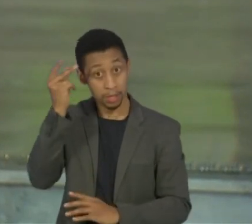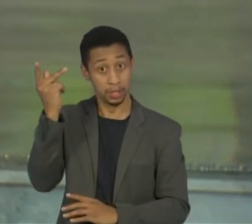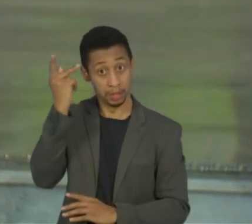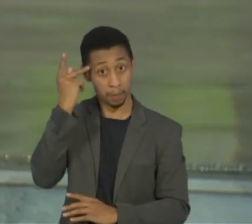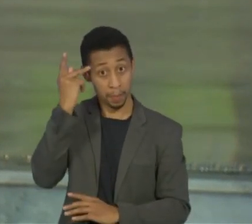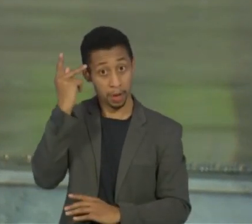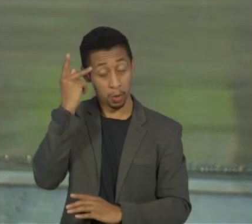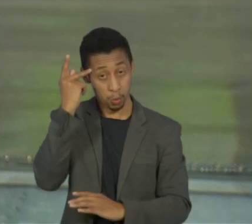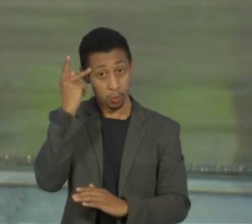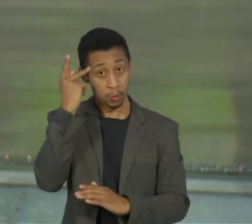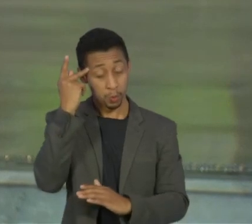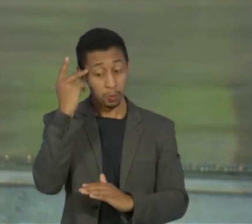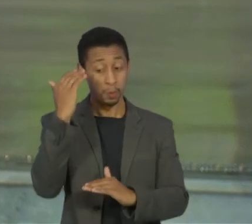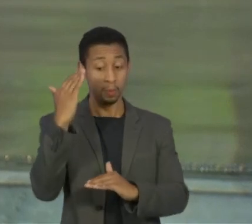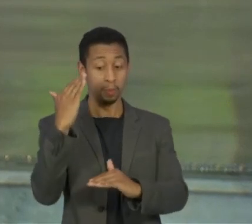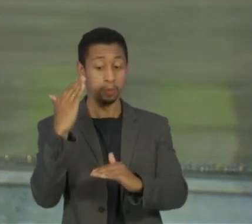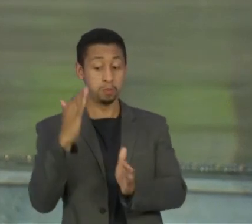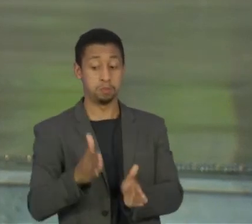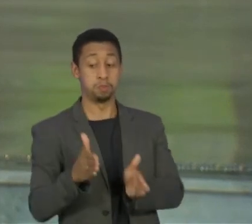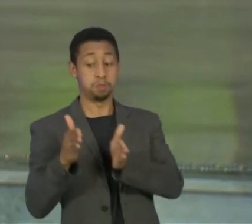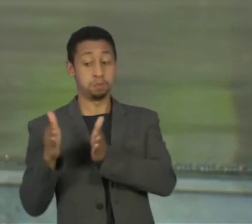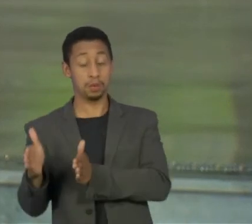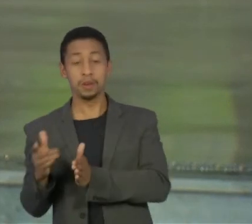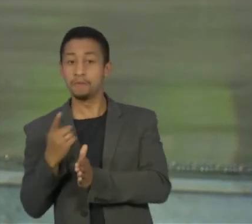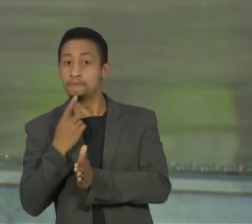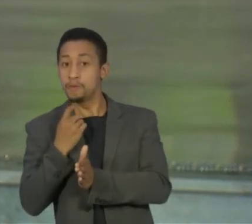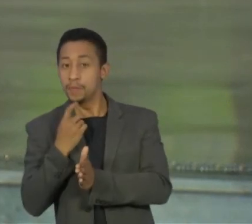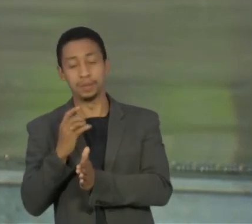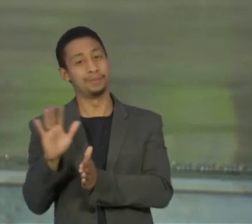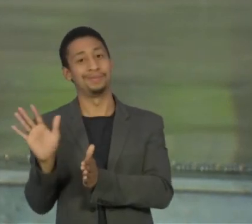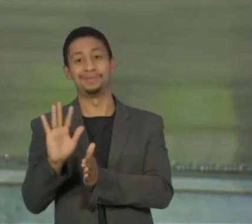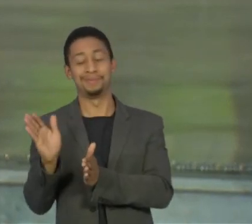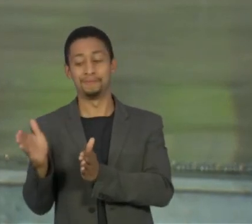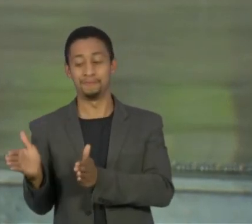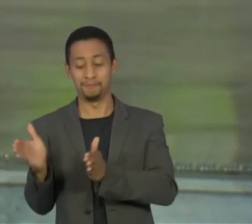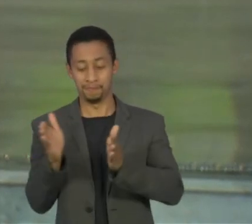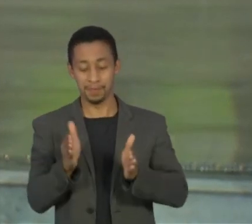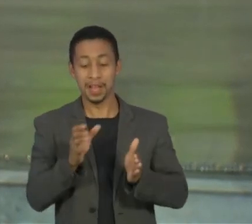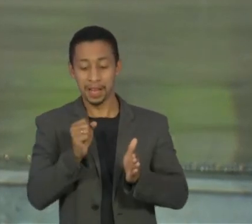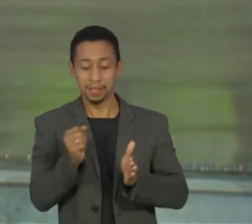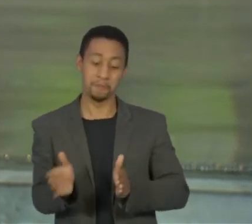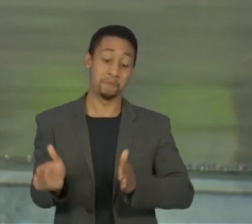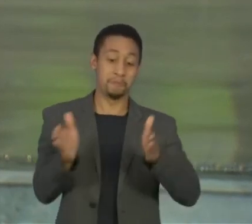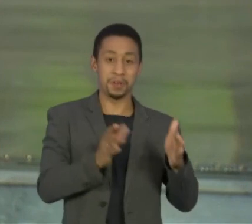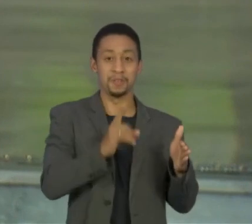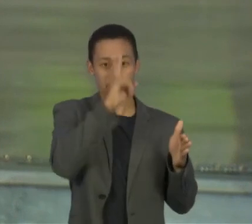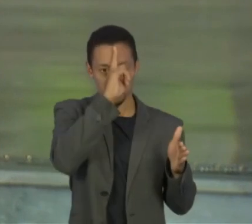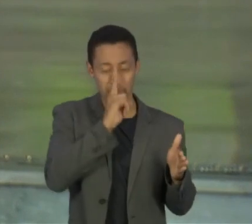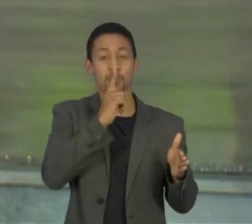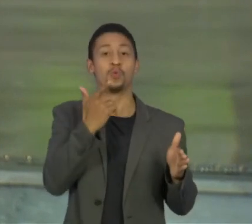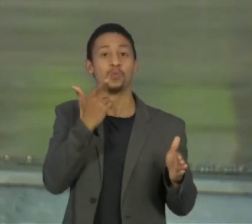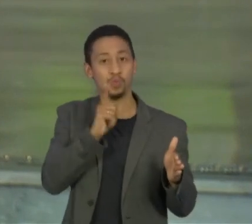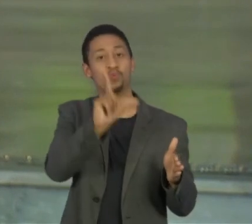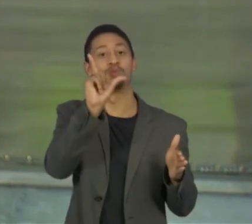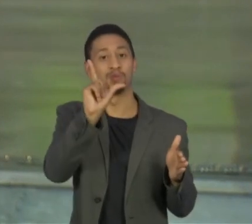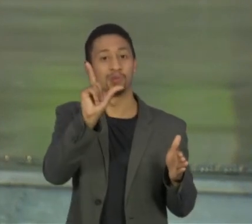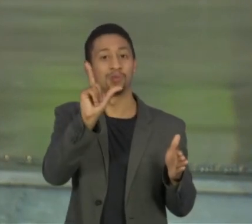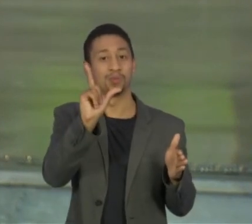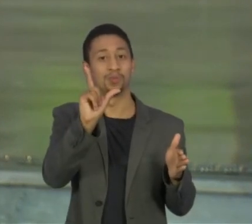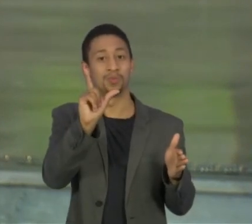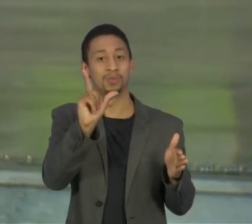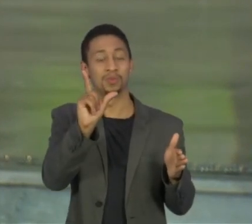retroceder para a fase vermelha, avança para a fase amarela. Isso só foi